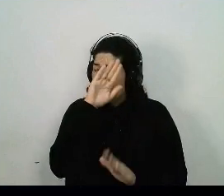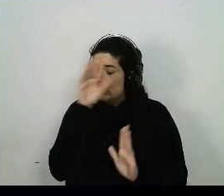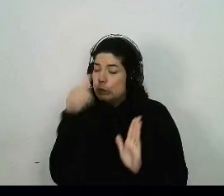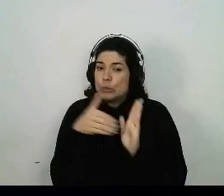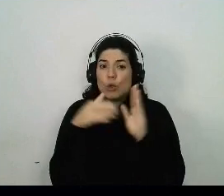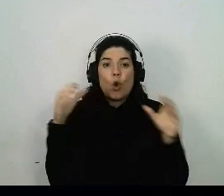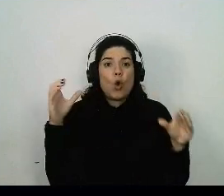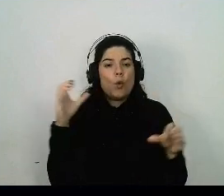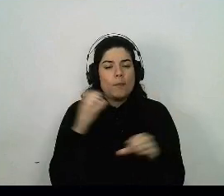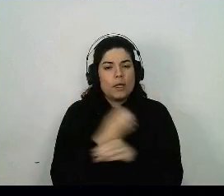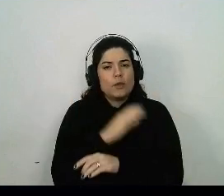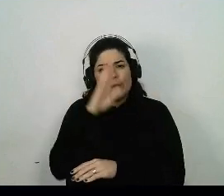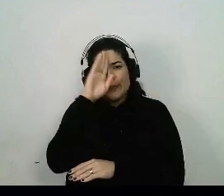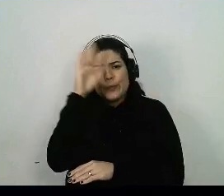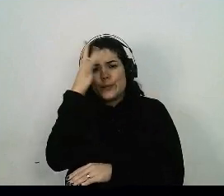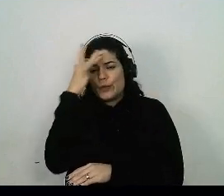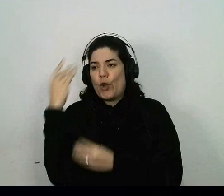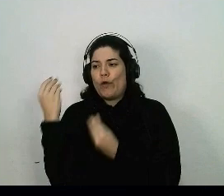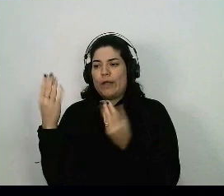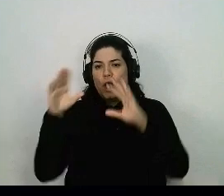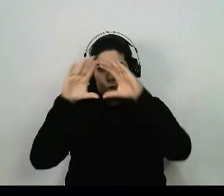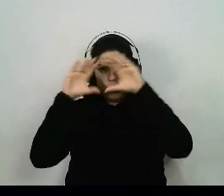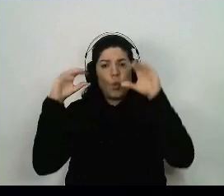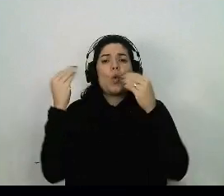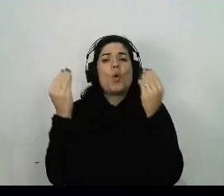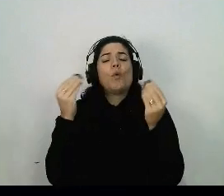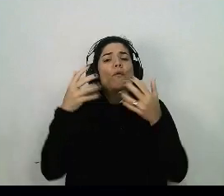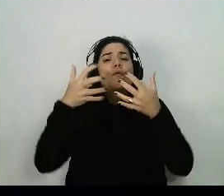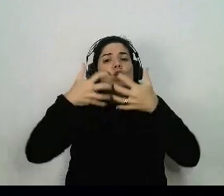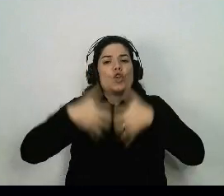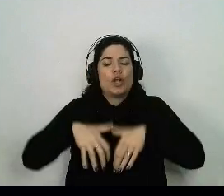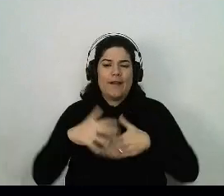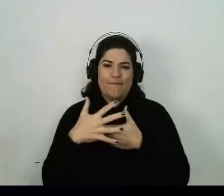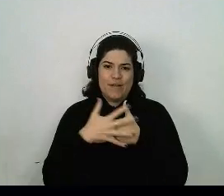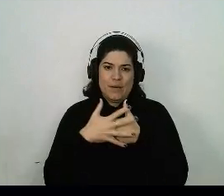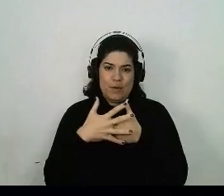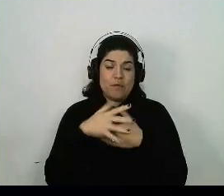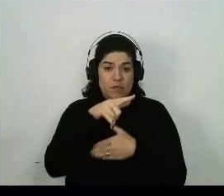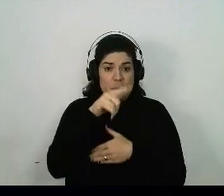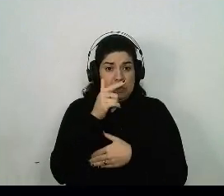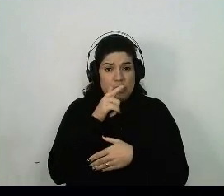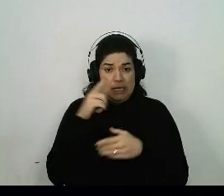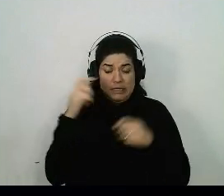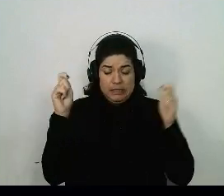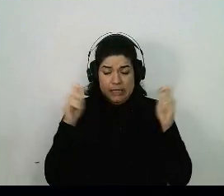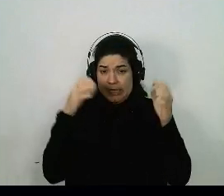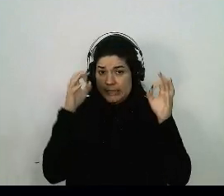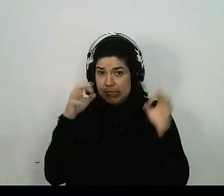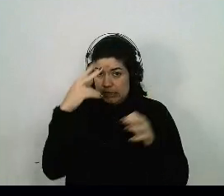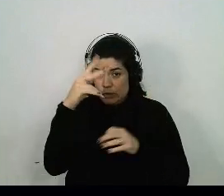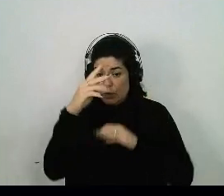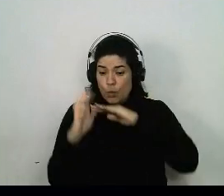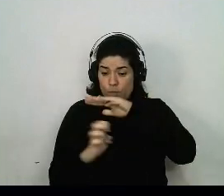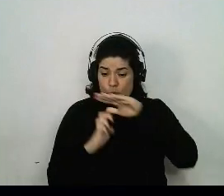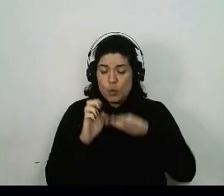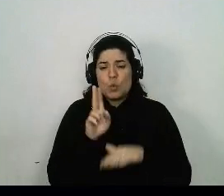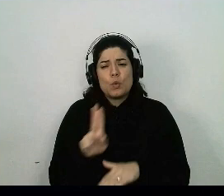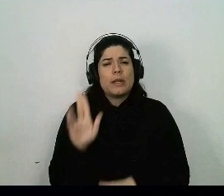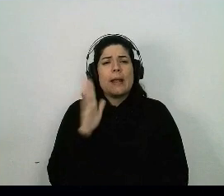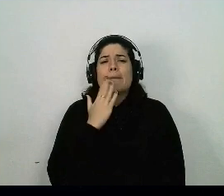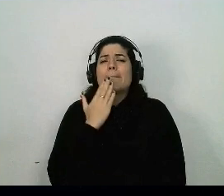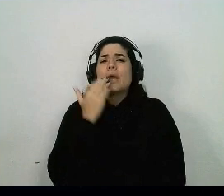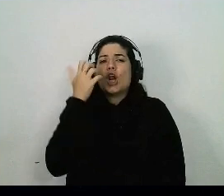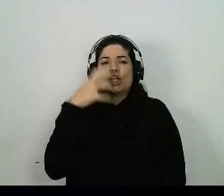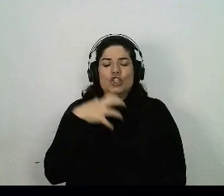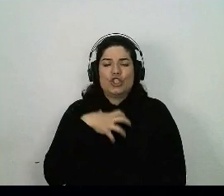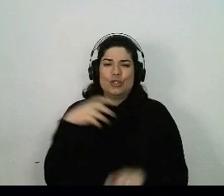trabalha, de como que funcionam esses frameworks, né? Para garantir que vocês ou as organizações estão usando a nuvem da melhor forma possível, tá? Então,